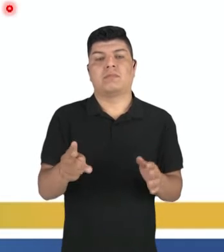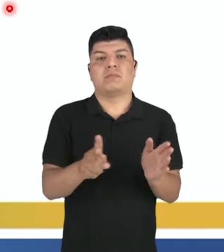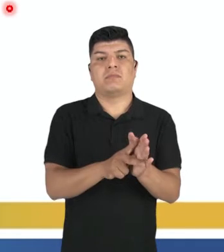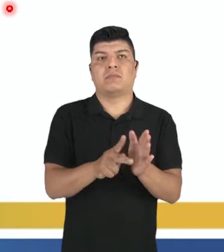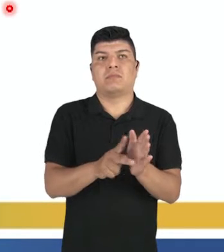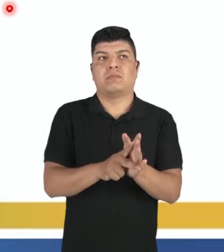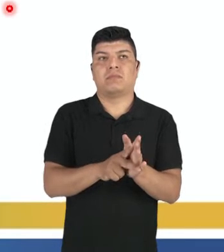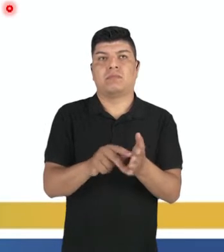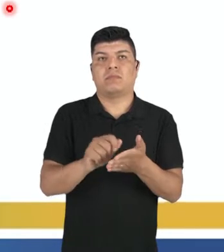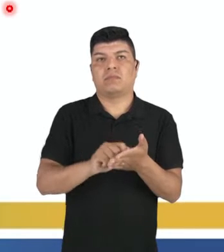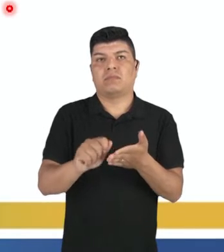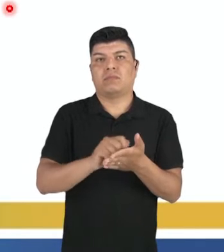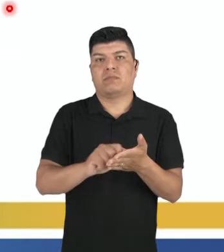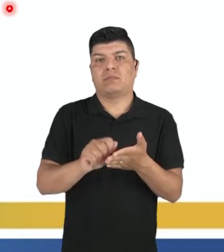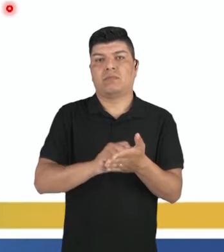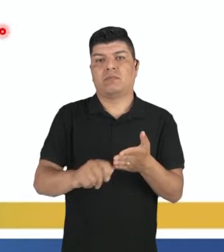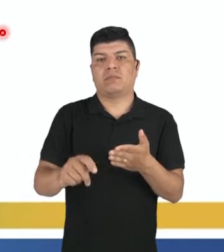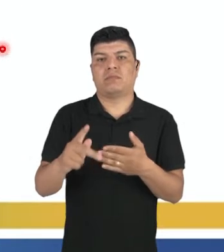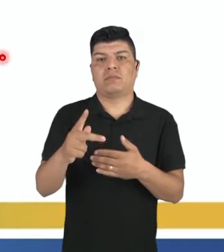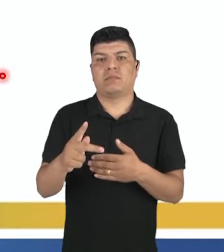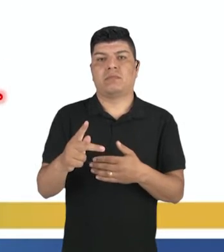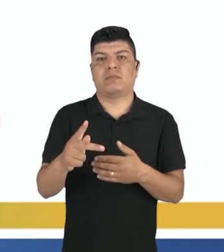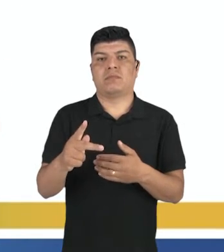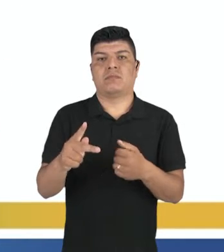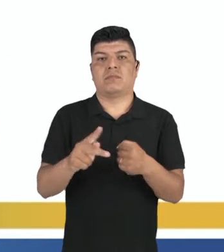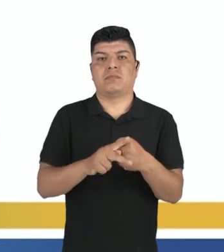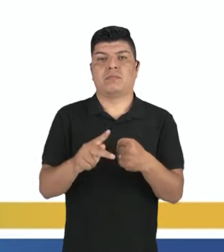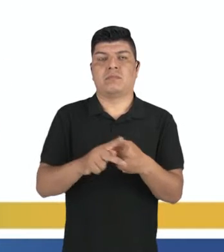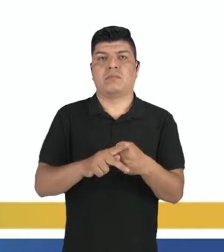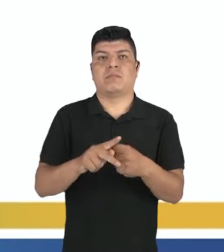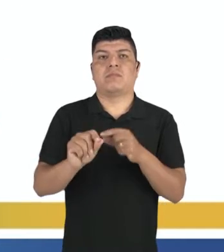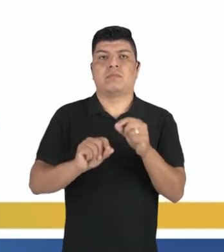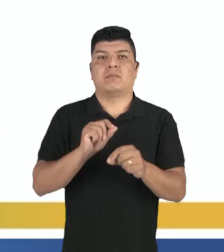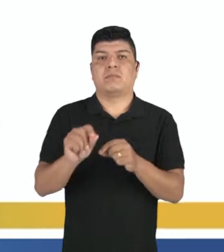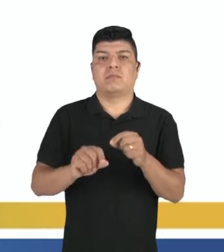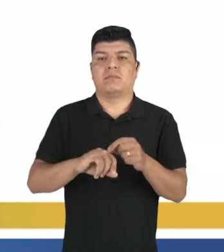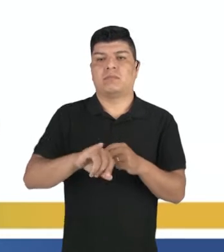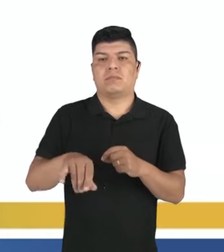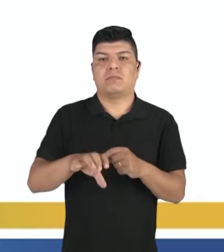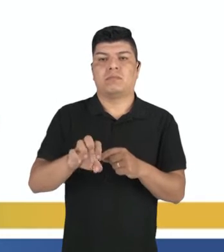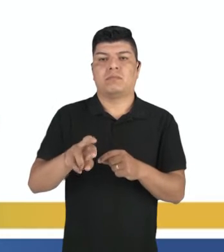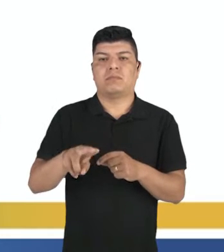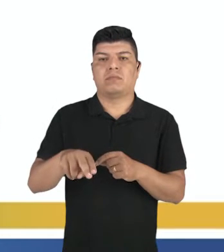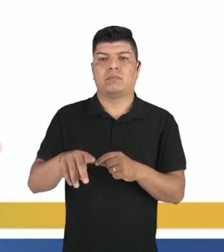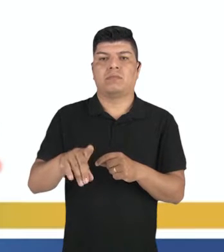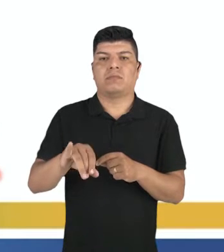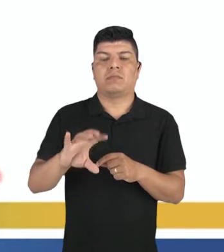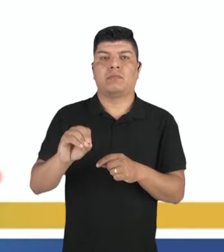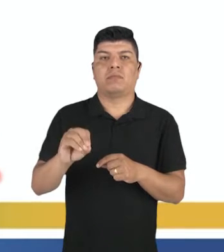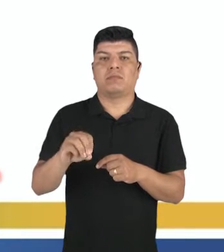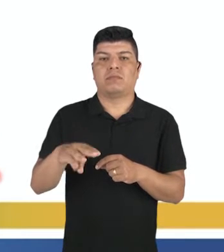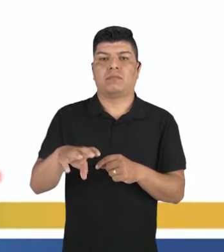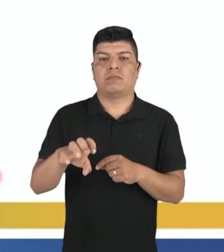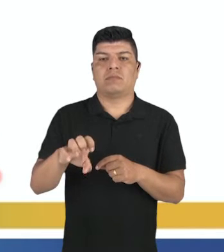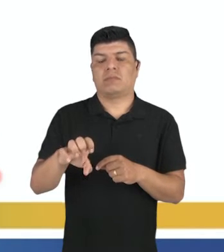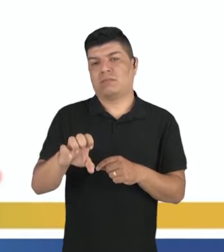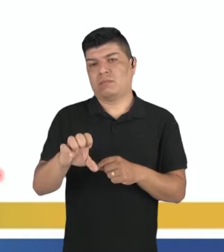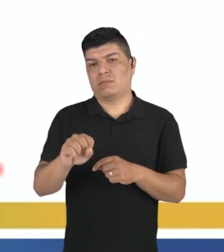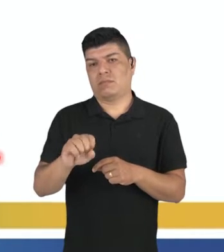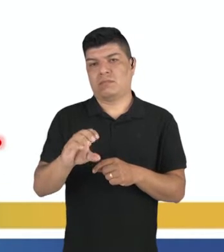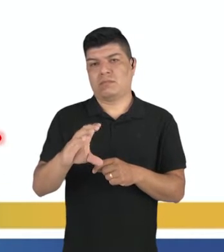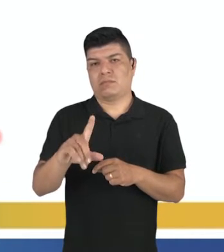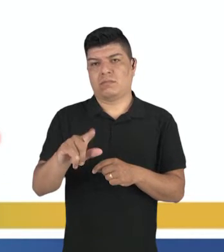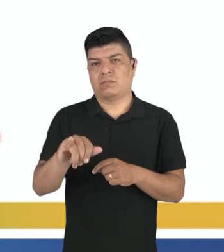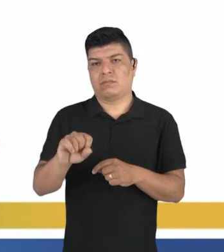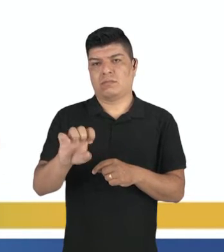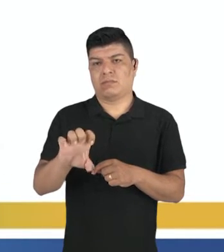pessoal regido de preposição a, ou quando o verbo estiver no gerúndio. E mesóclise, usada quando o